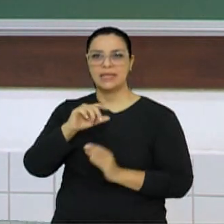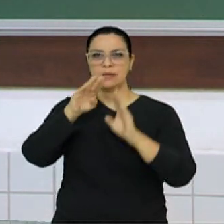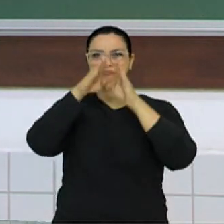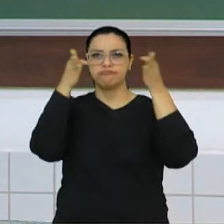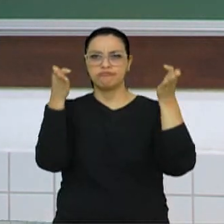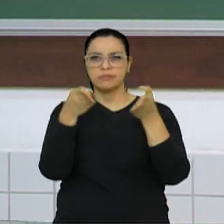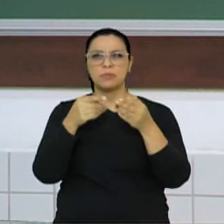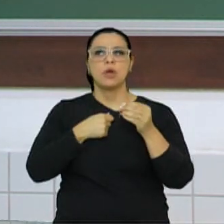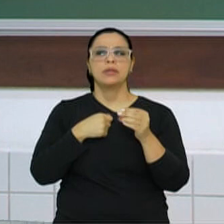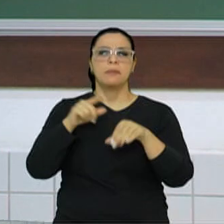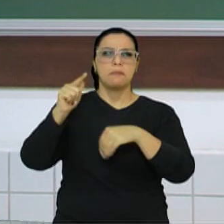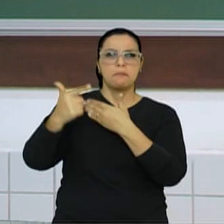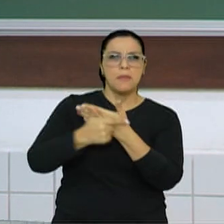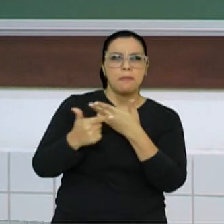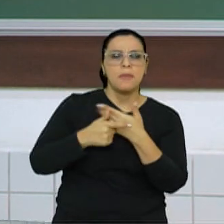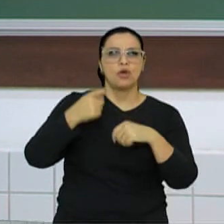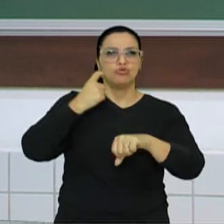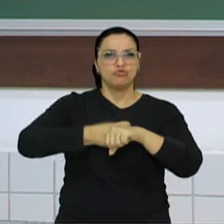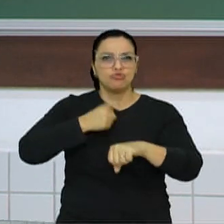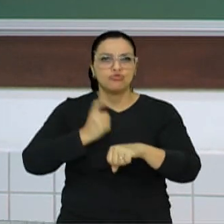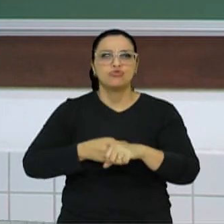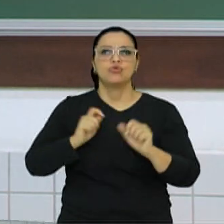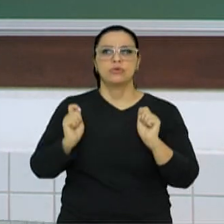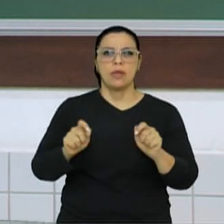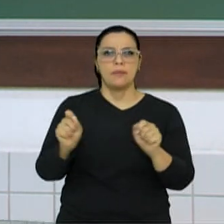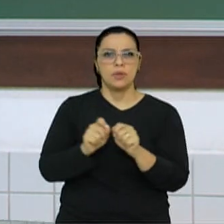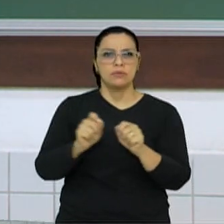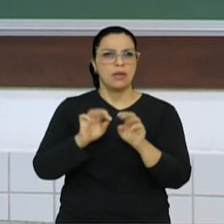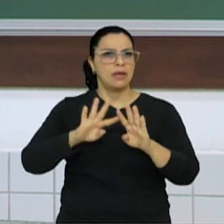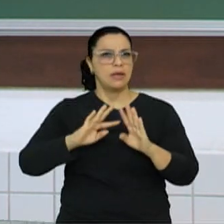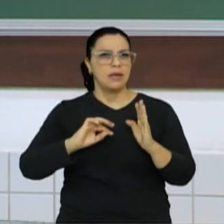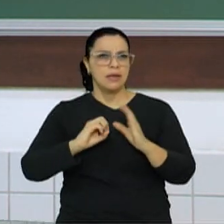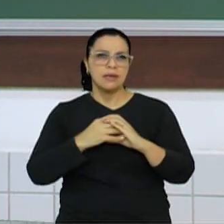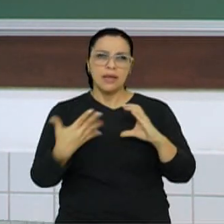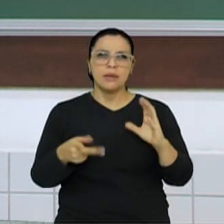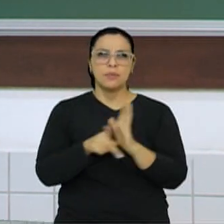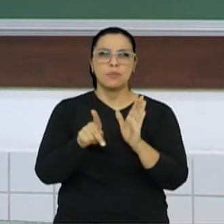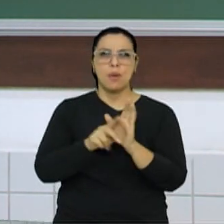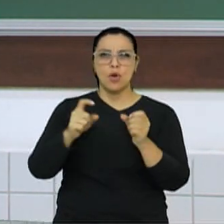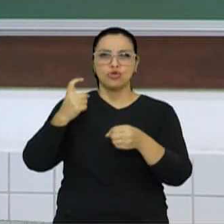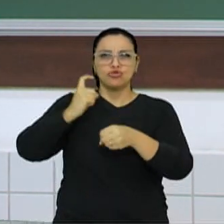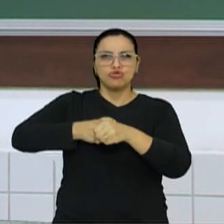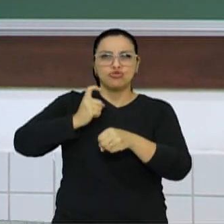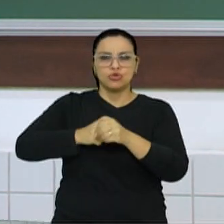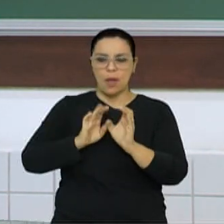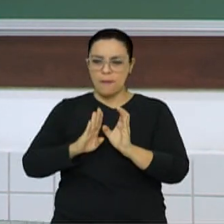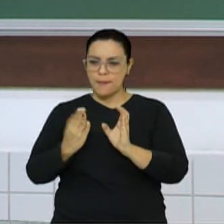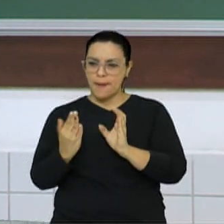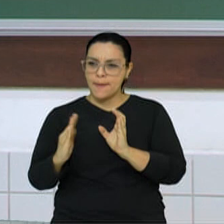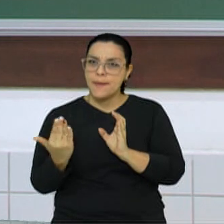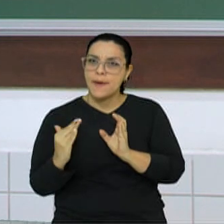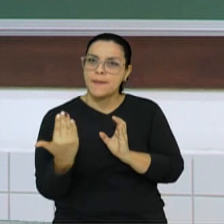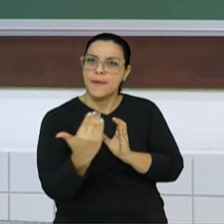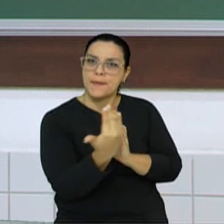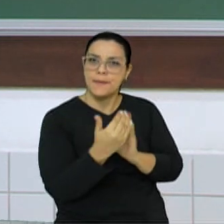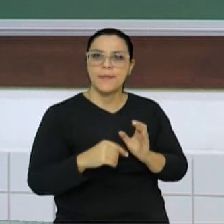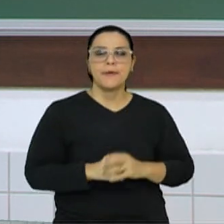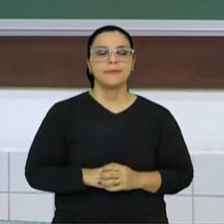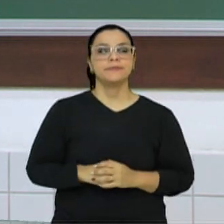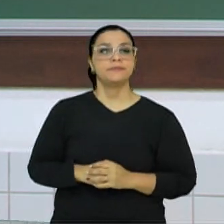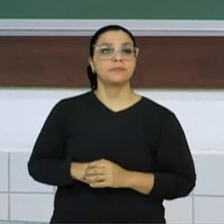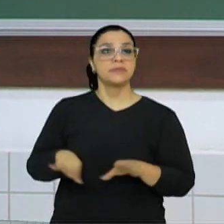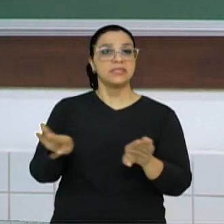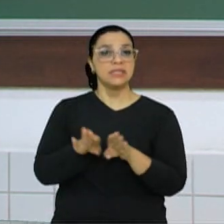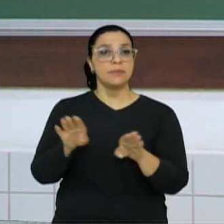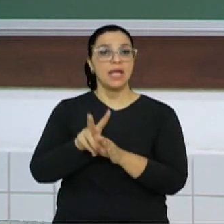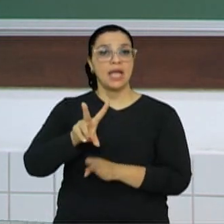utilizar um papelão, alguma coisa assim, né? Que tem essa característica de parede envolvendo isso daqui. Muito bem. E